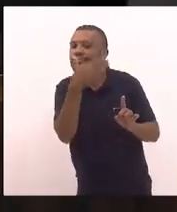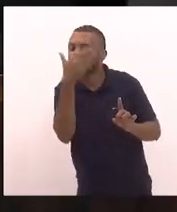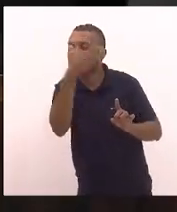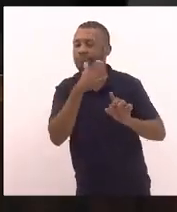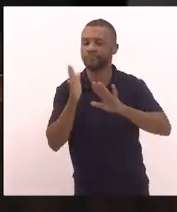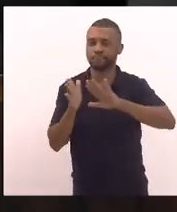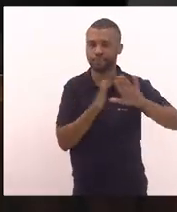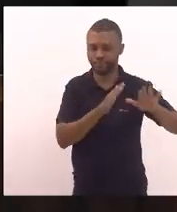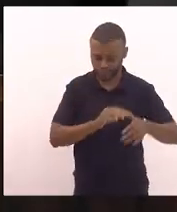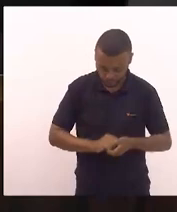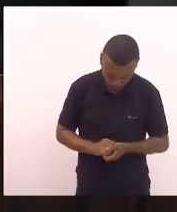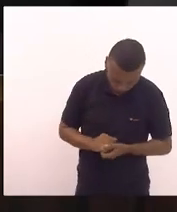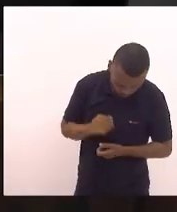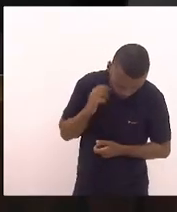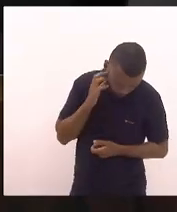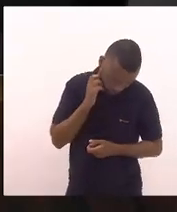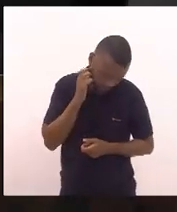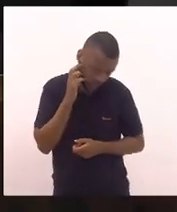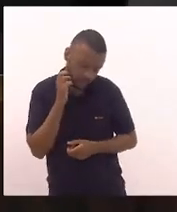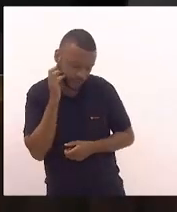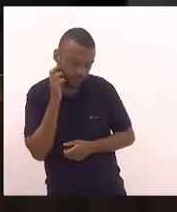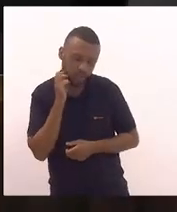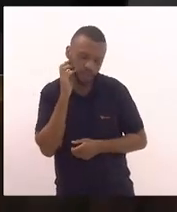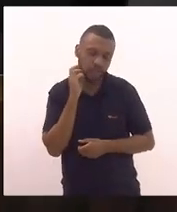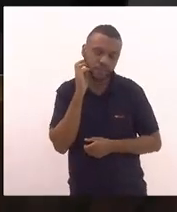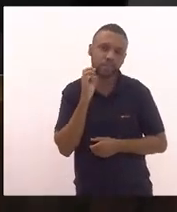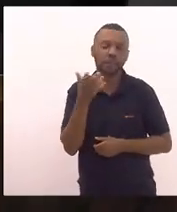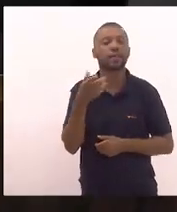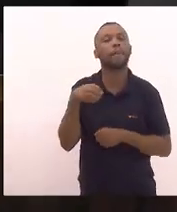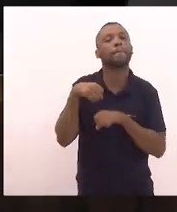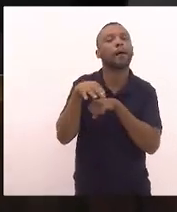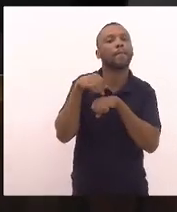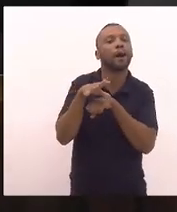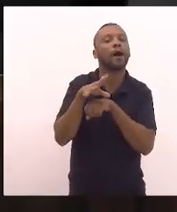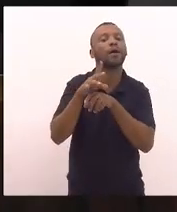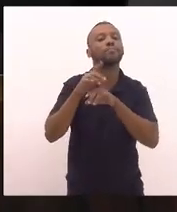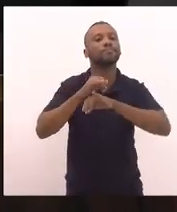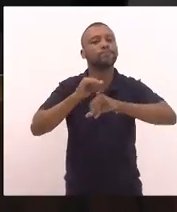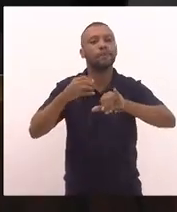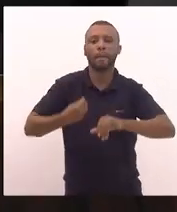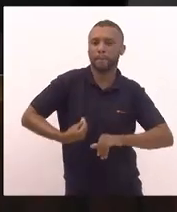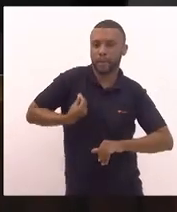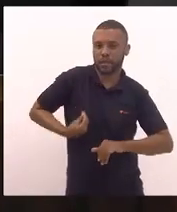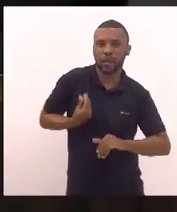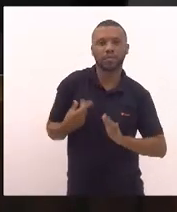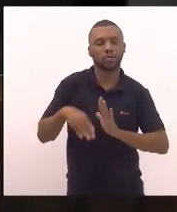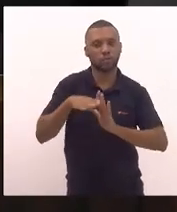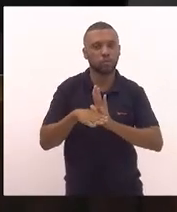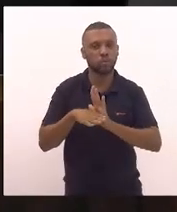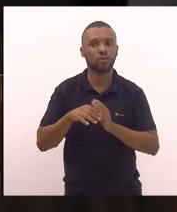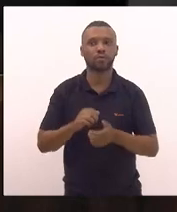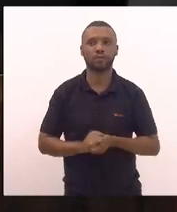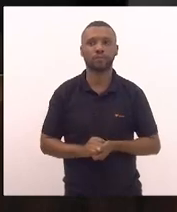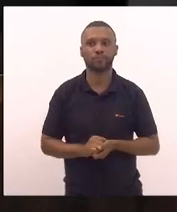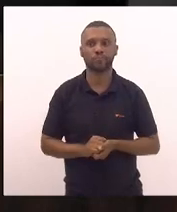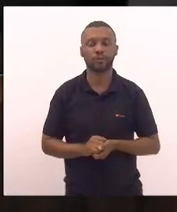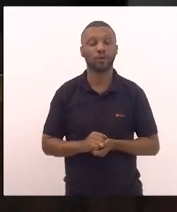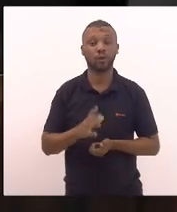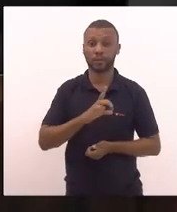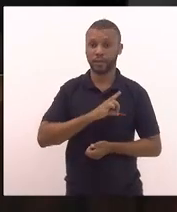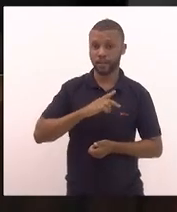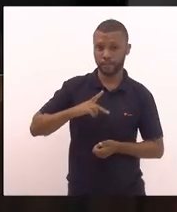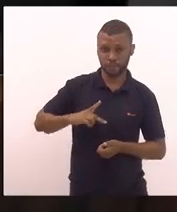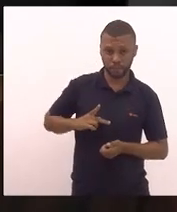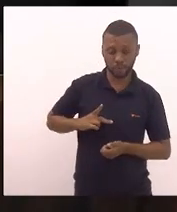Gostaria de aqui trazer mais algum registro de presença. O Américo Grilo, que é defensor